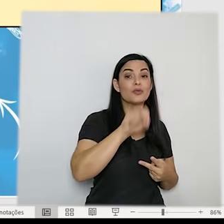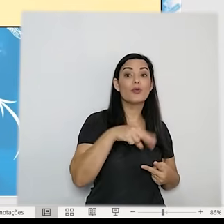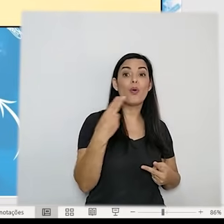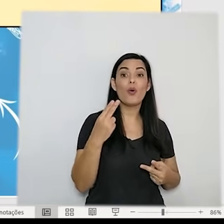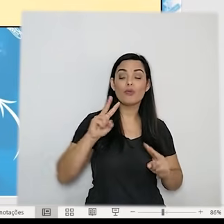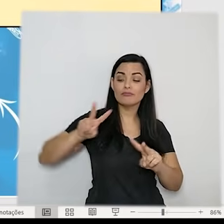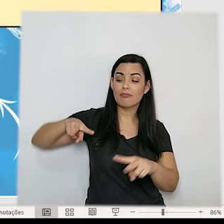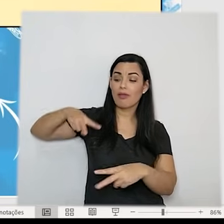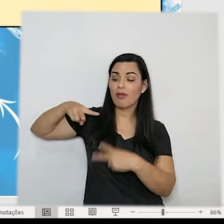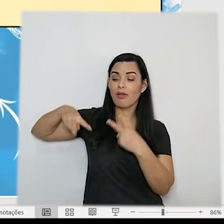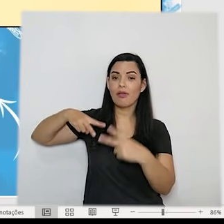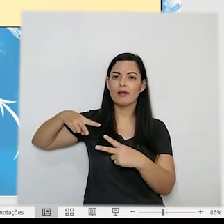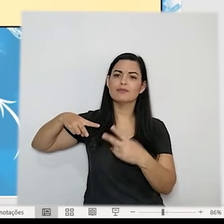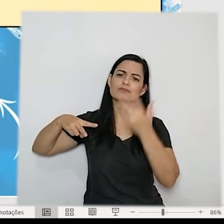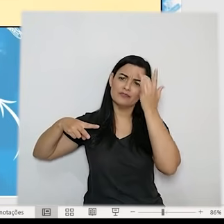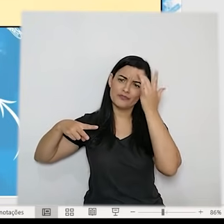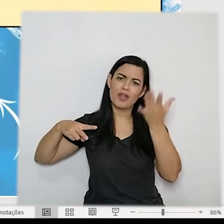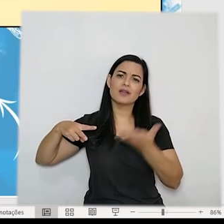Aqui ficou fácil, né?